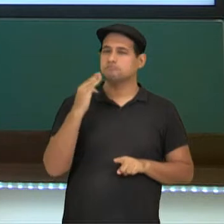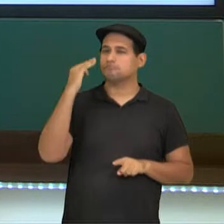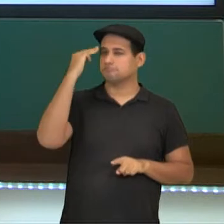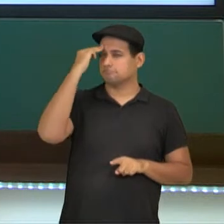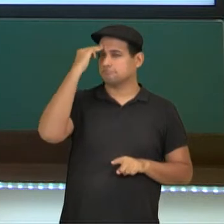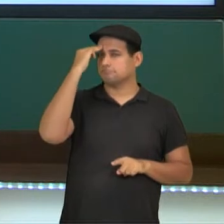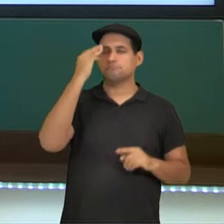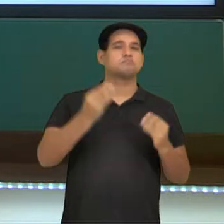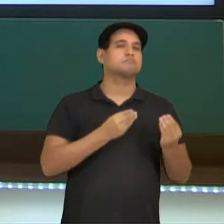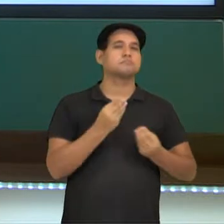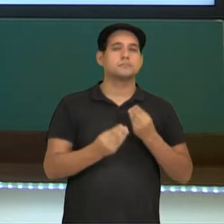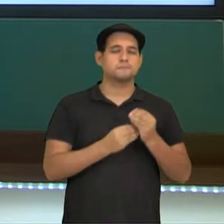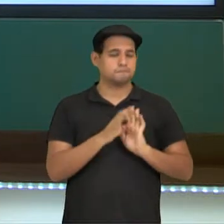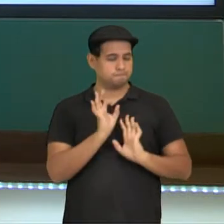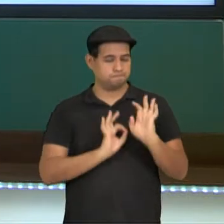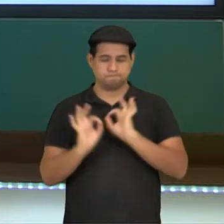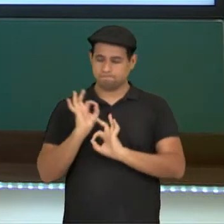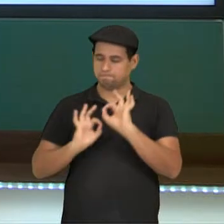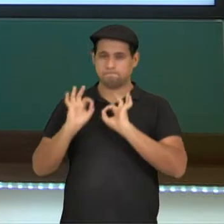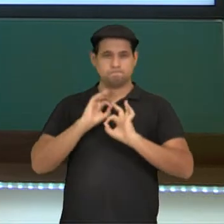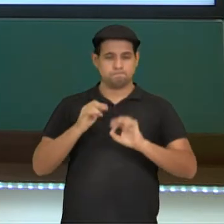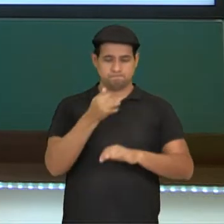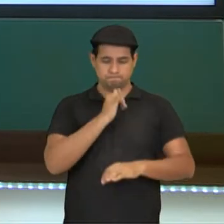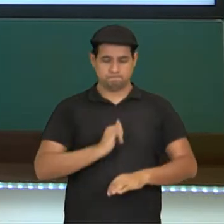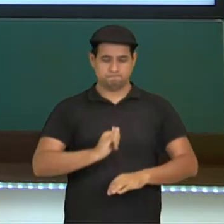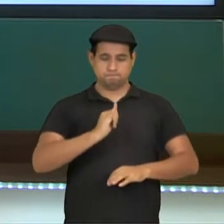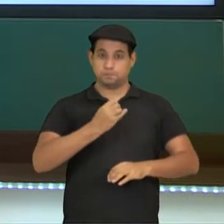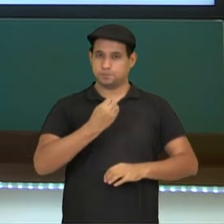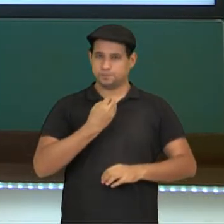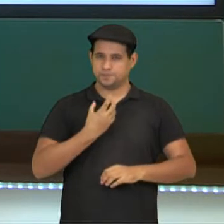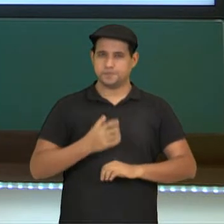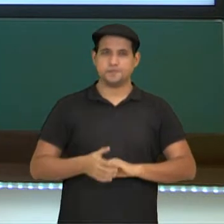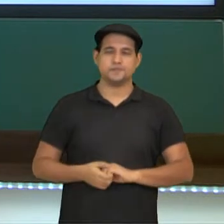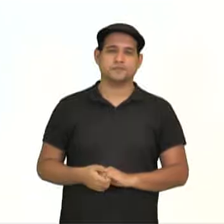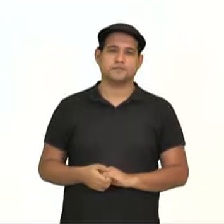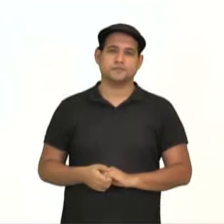mental, através de uma manutenção de boa energia corporal.